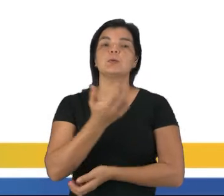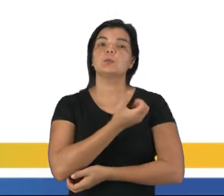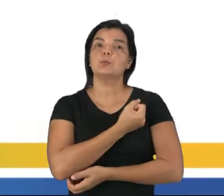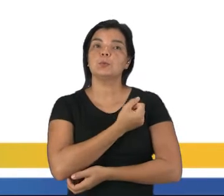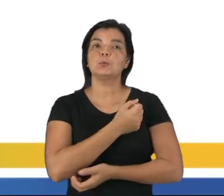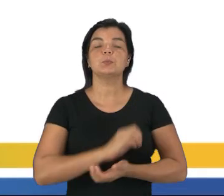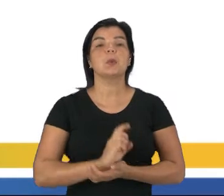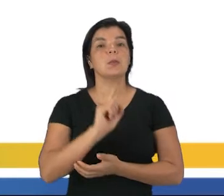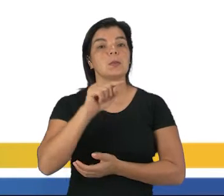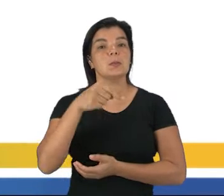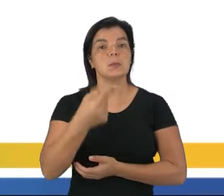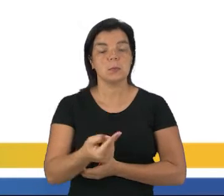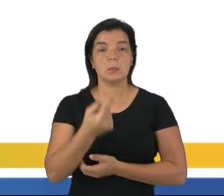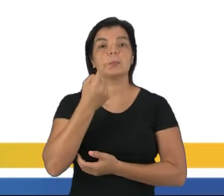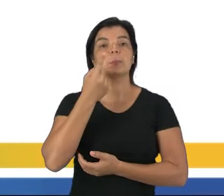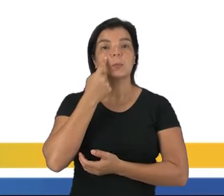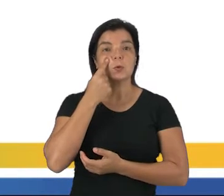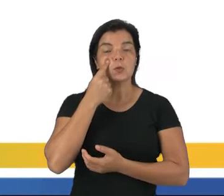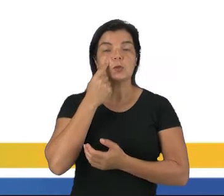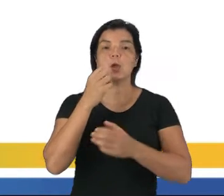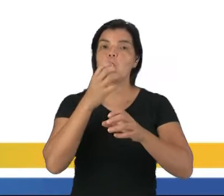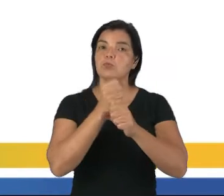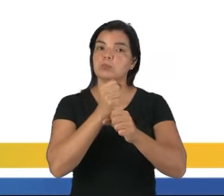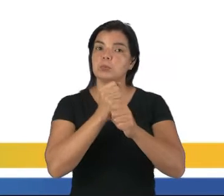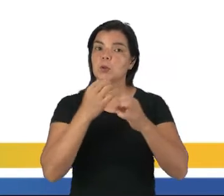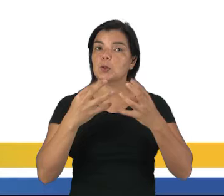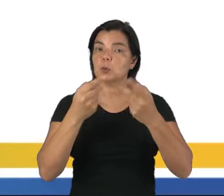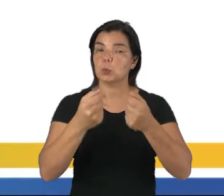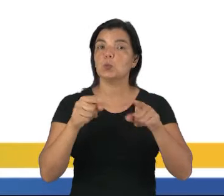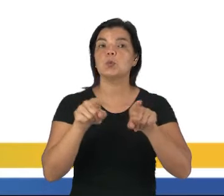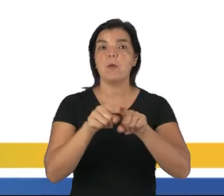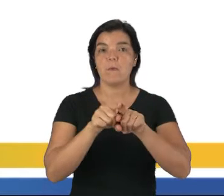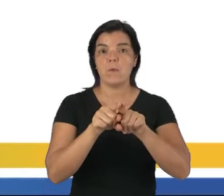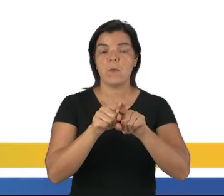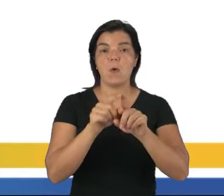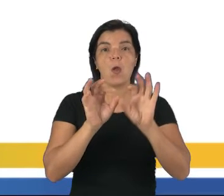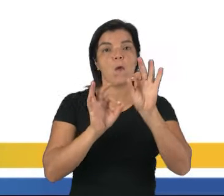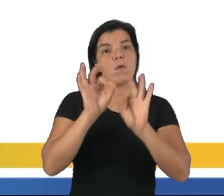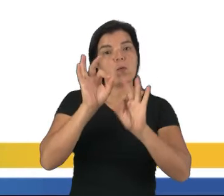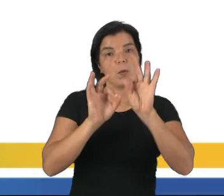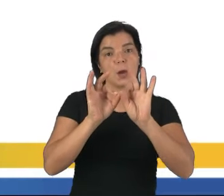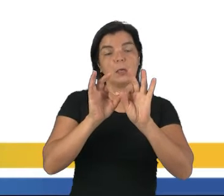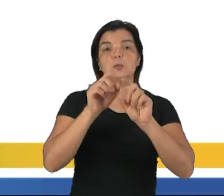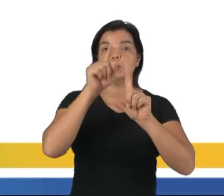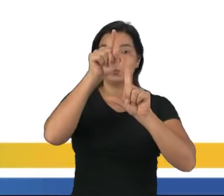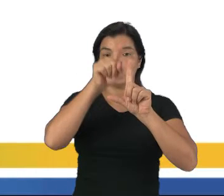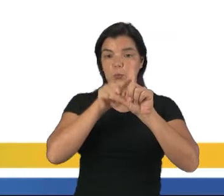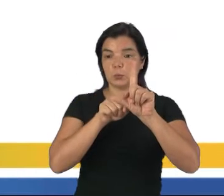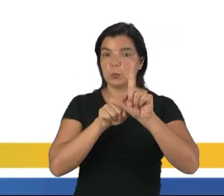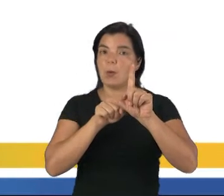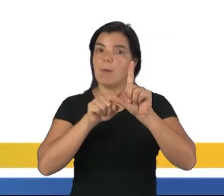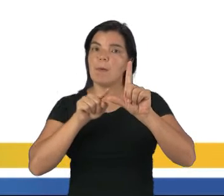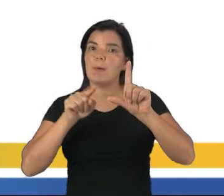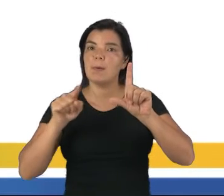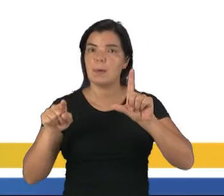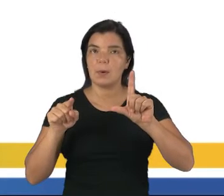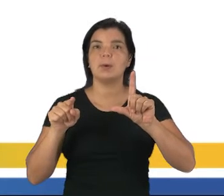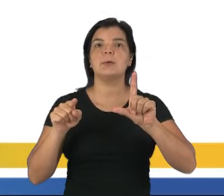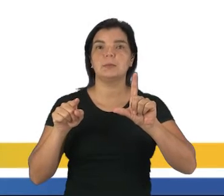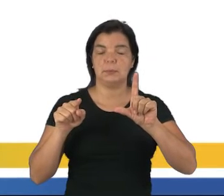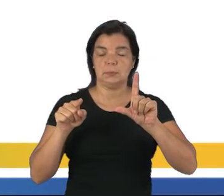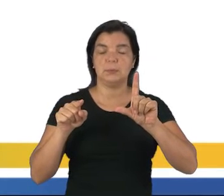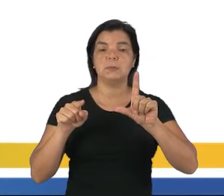assume. Depois que eu fiz isso, eu vou ligar esses pontos no plano cartesiano, né? Desenho lá o plano